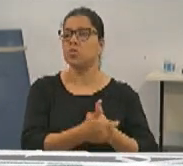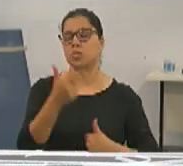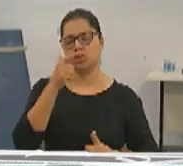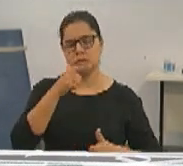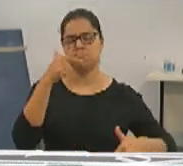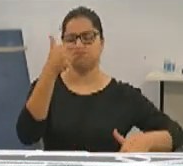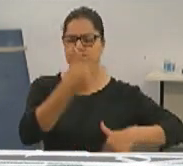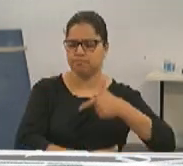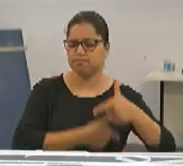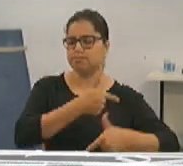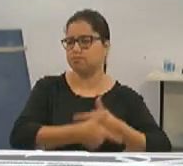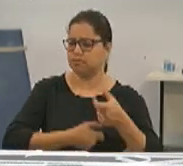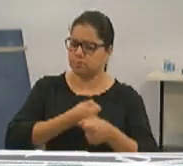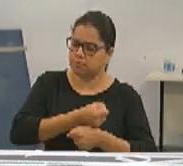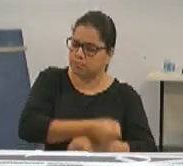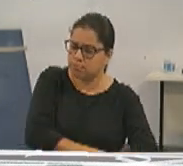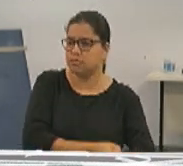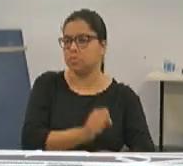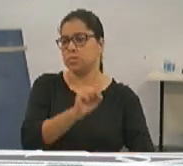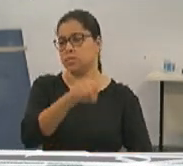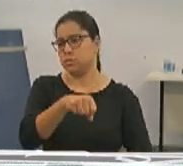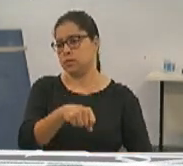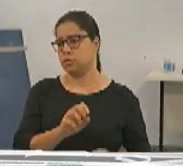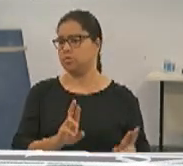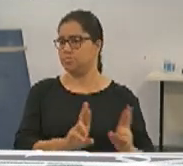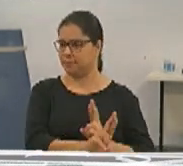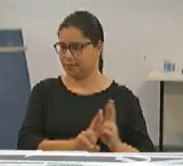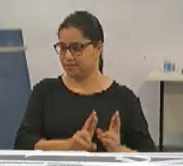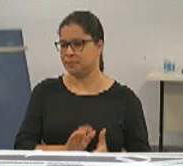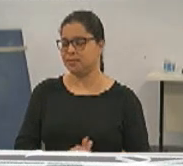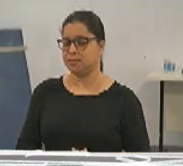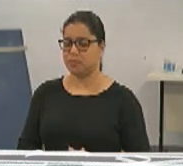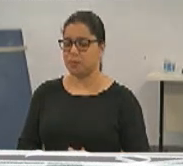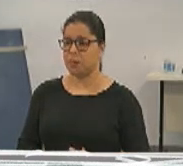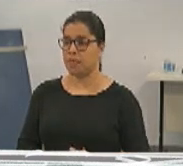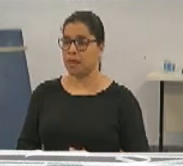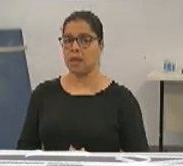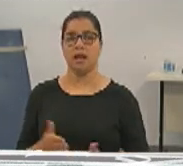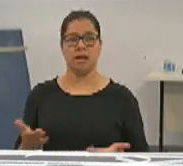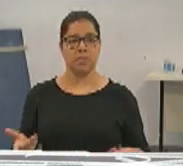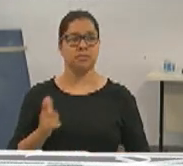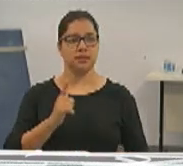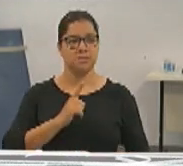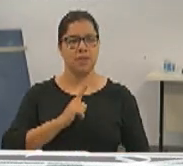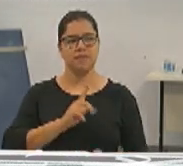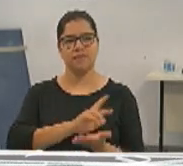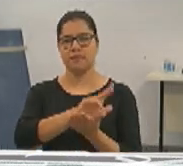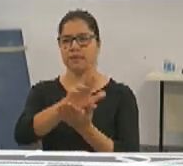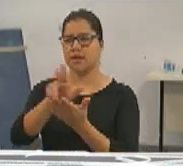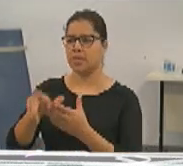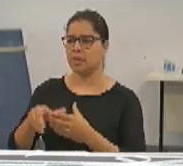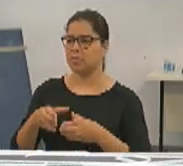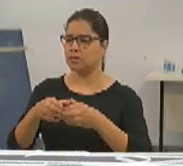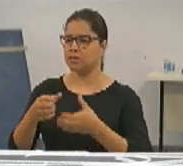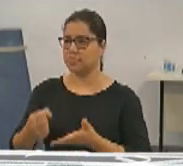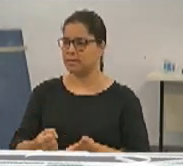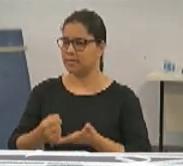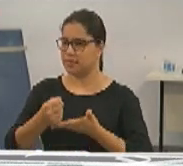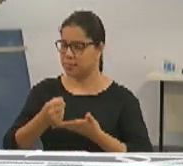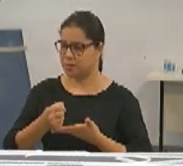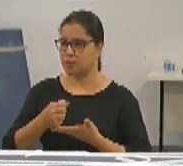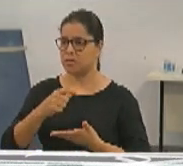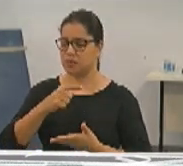trabalhei nessa condição. Tanto é que hoje, né, boa parte dos colegas que fazem parte do grupo de apoio da